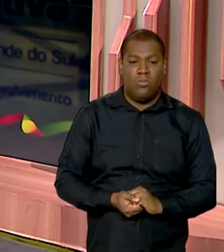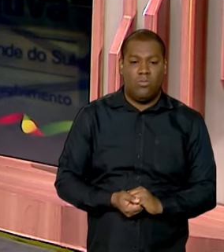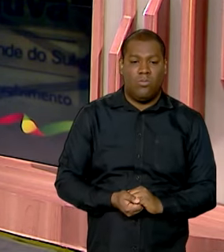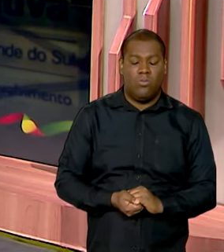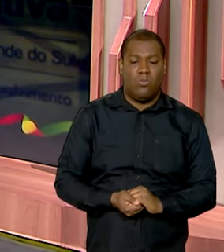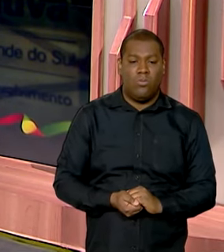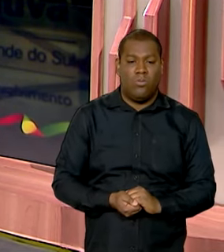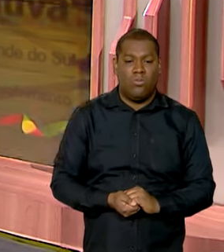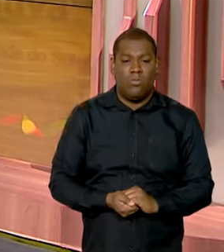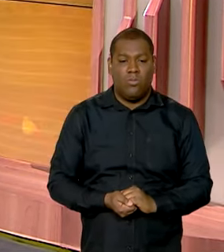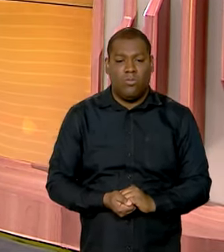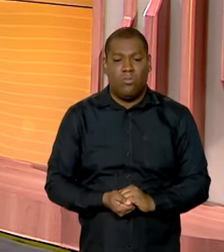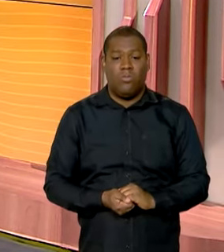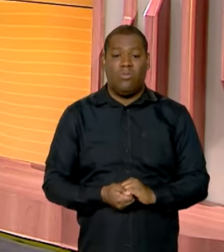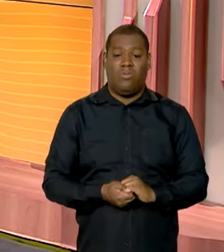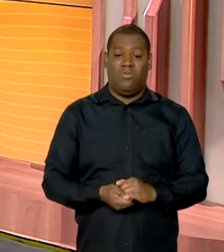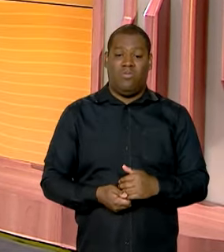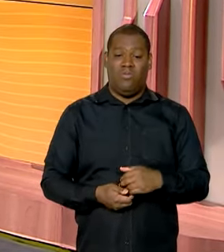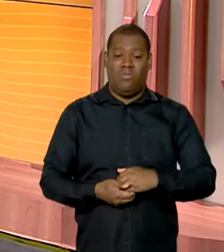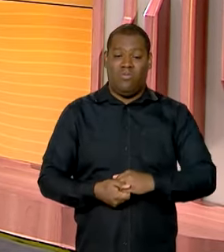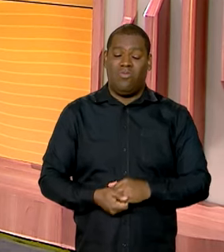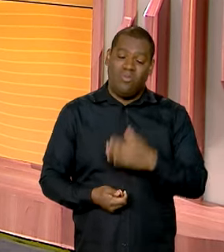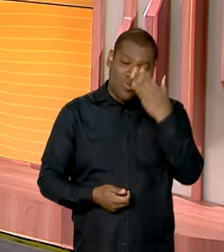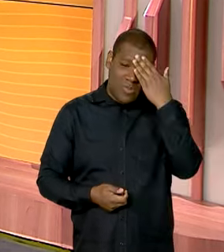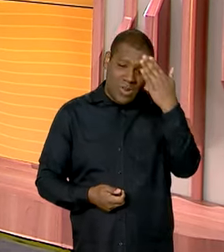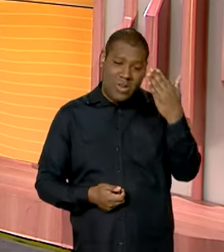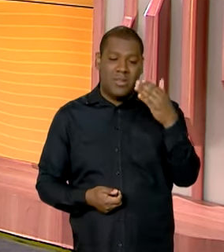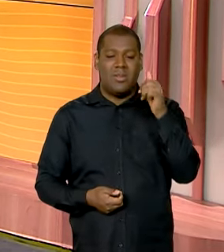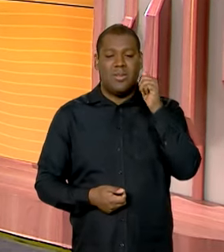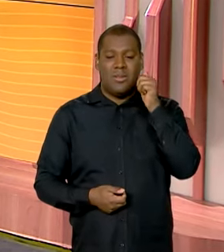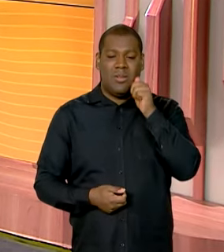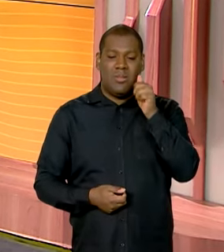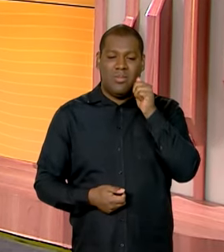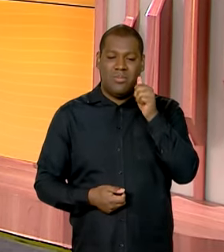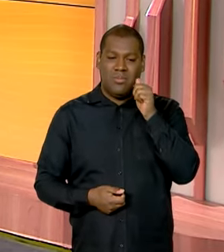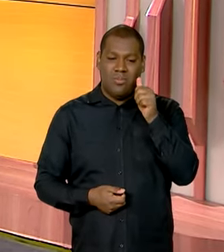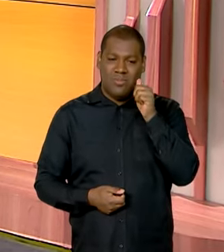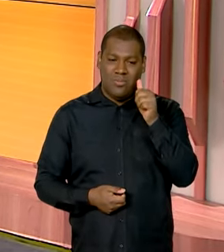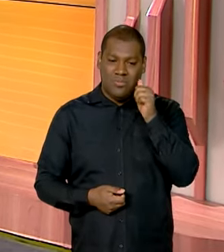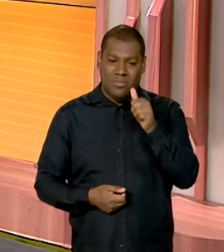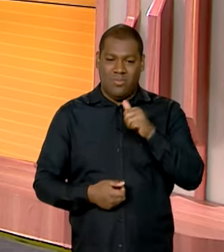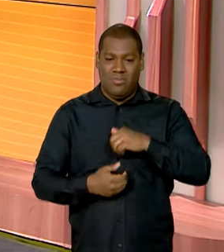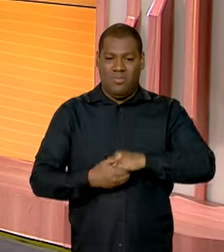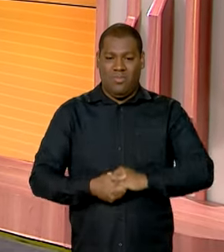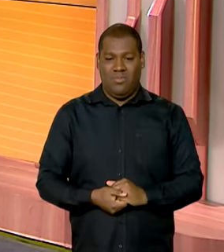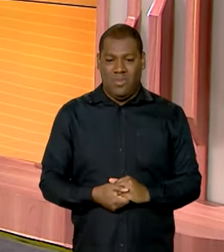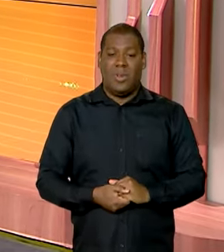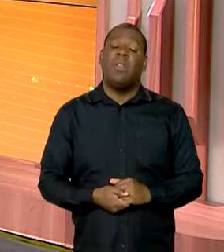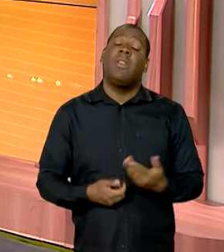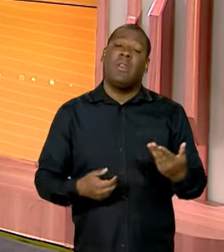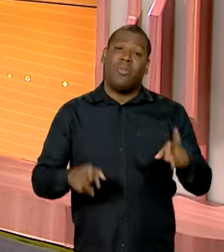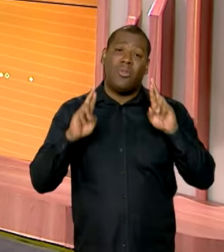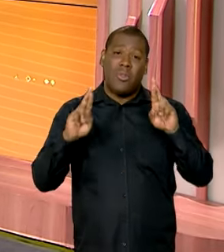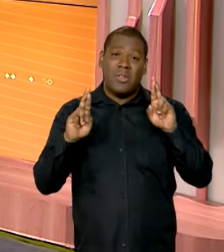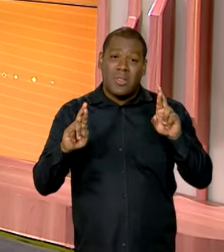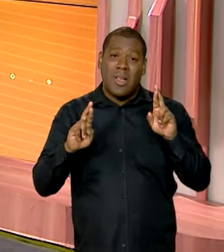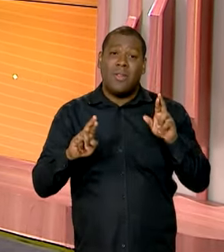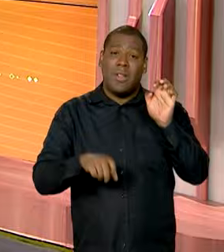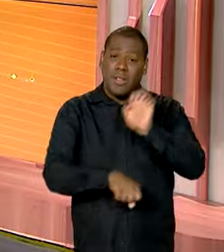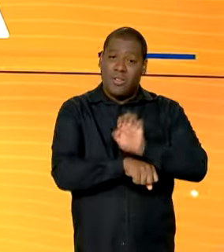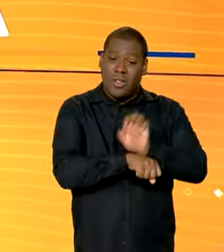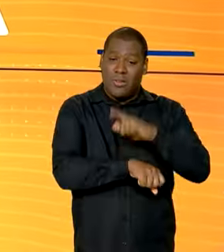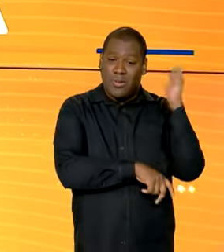Com a Graciele Bittencourt, mas a quem eu agradeço e desejo excelente cobertura, que o sol, claro, volte a brilhar forte no Rio Grande do